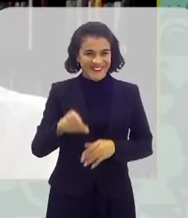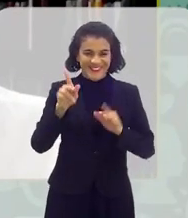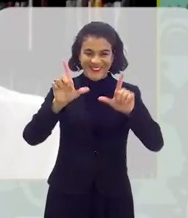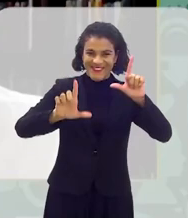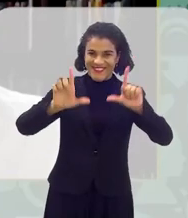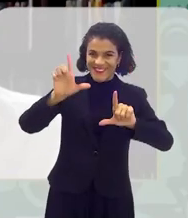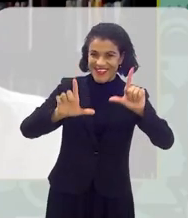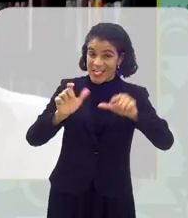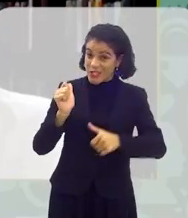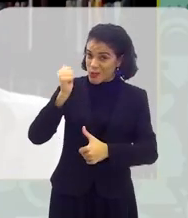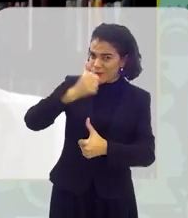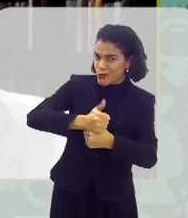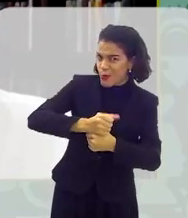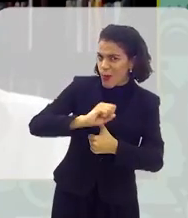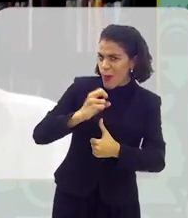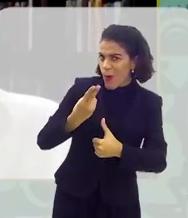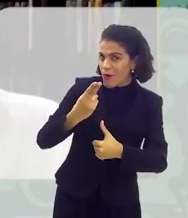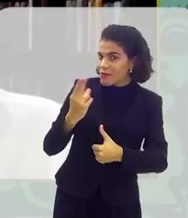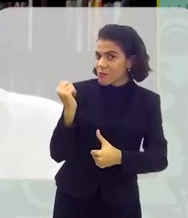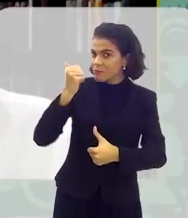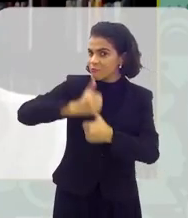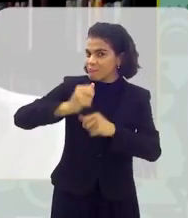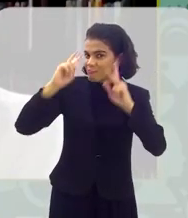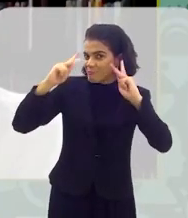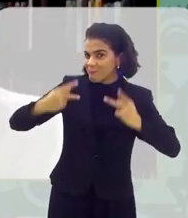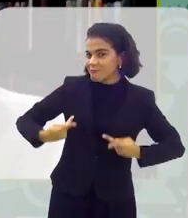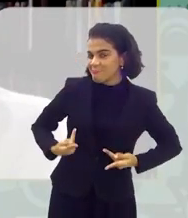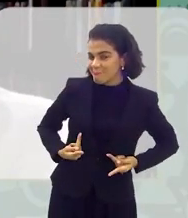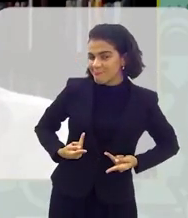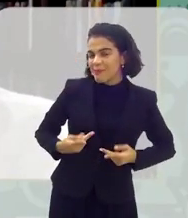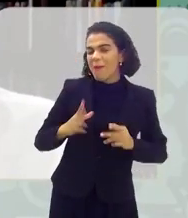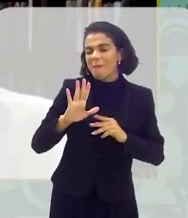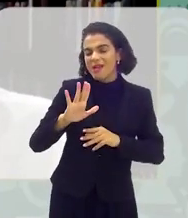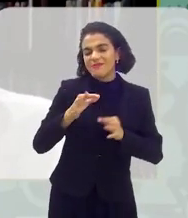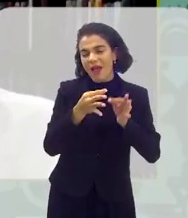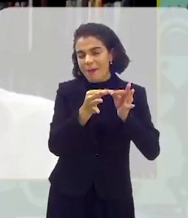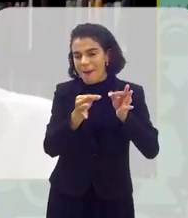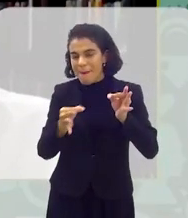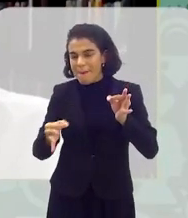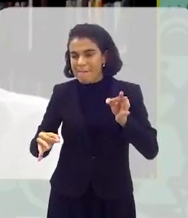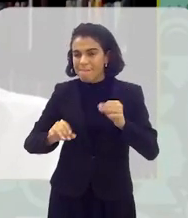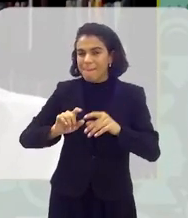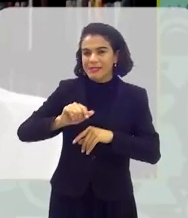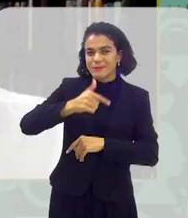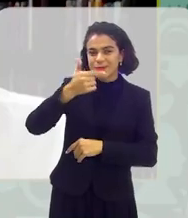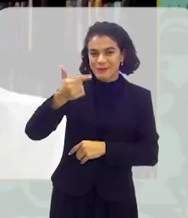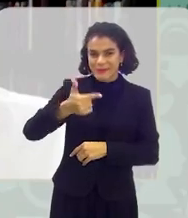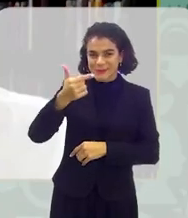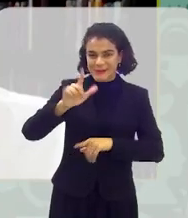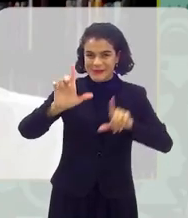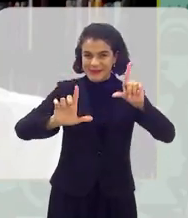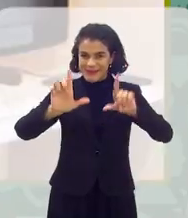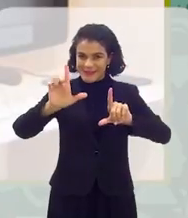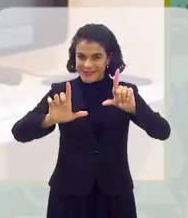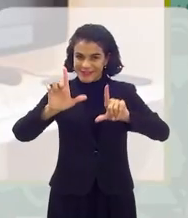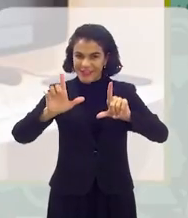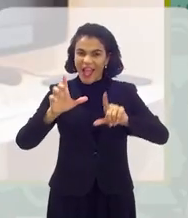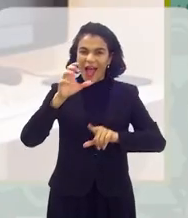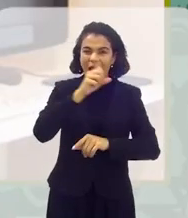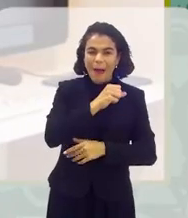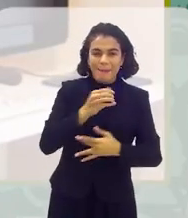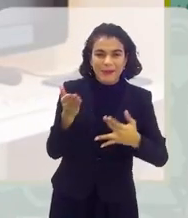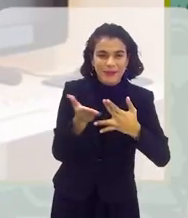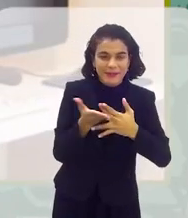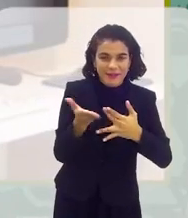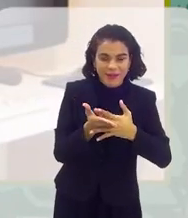aqui do nosso programa né se substitui ou não substitui é o ser humano mas a gente vai falar mais sobre isso no próximo bloco porque a gente vai precisar fazer